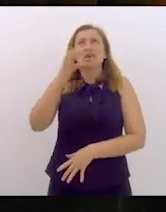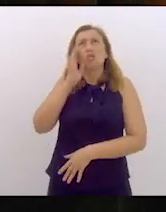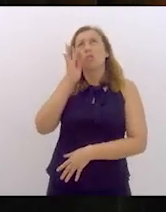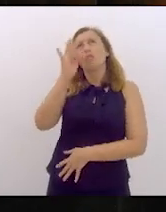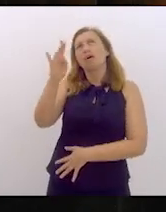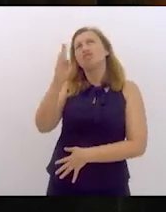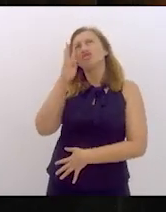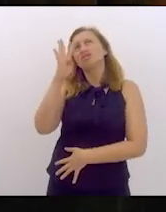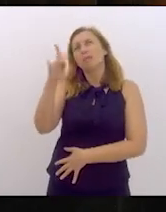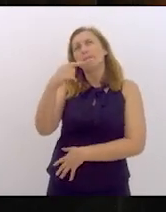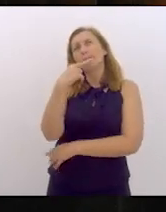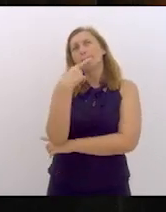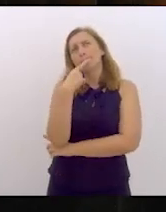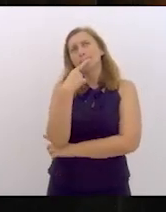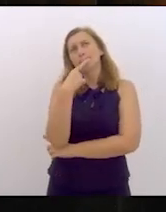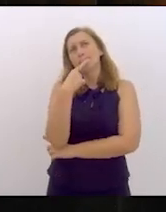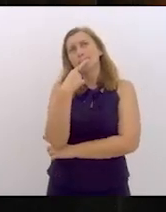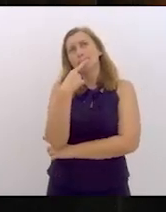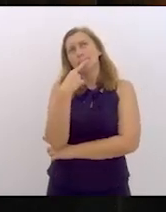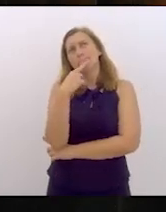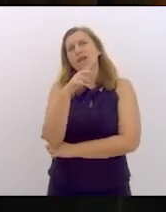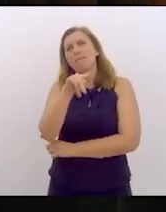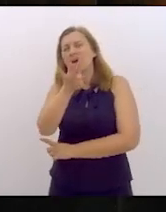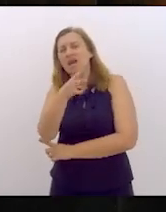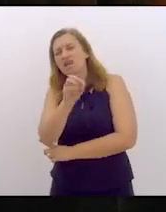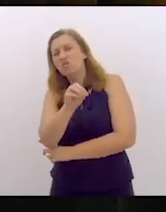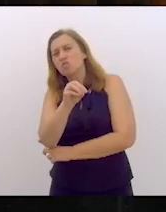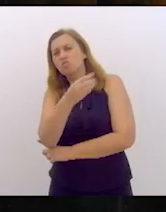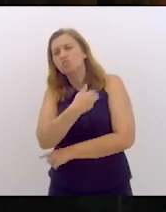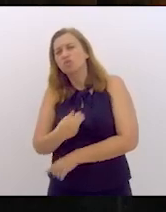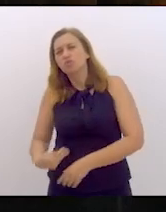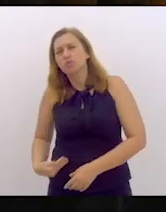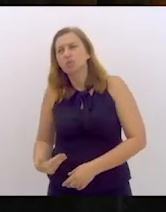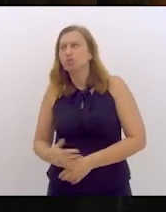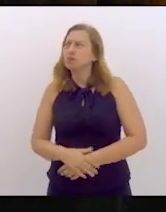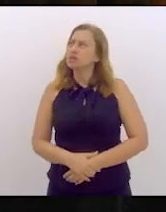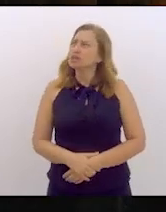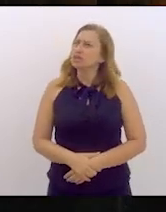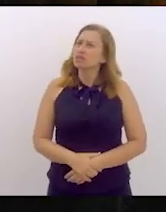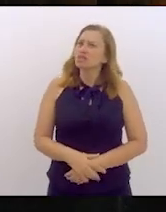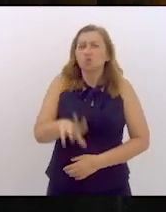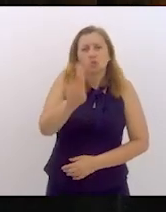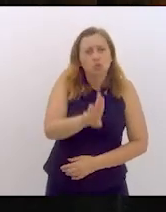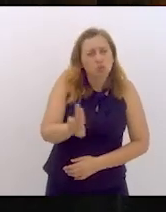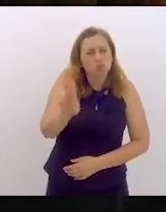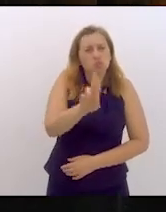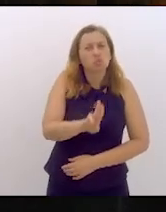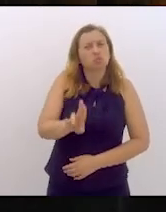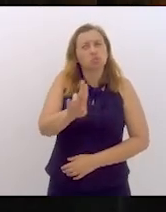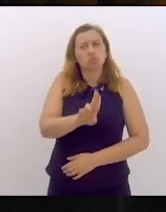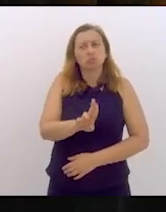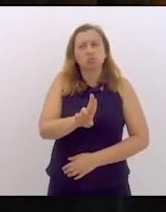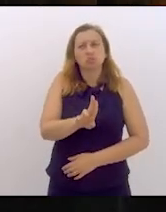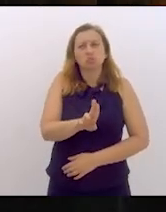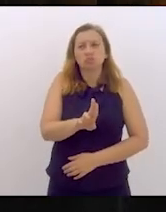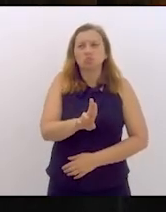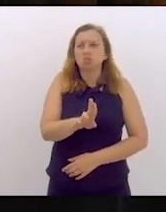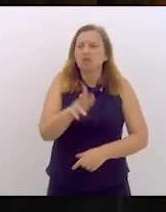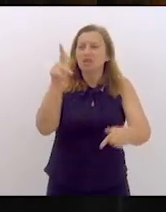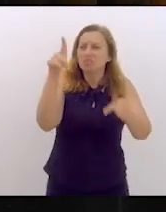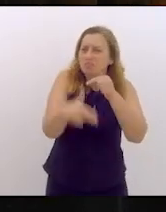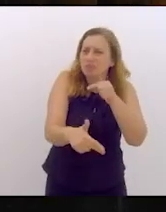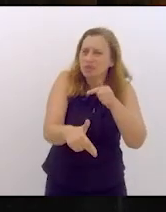imaginar que o aparelho público vai ser usado para